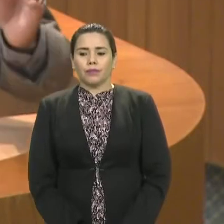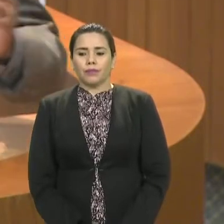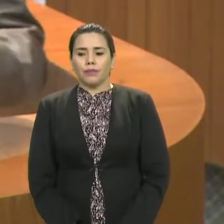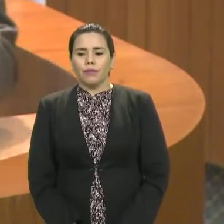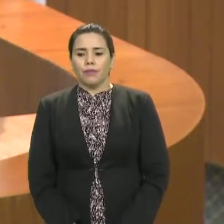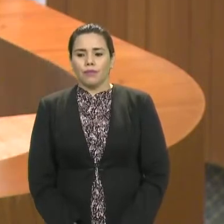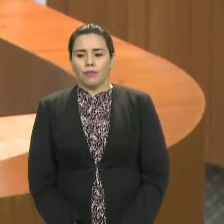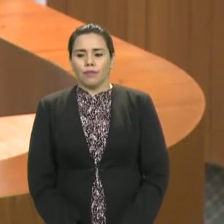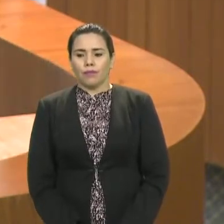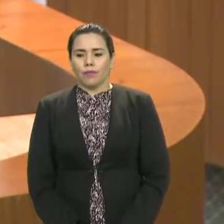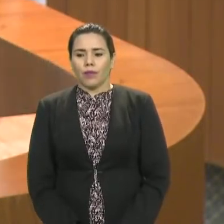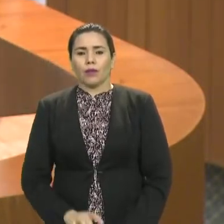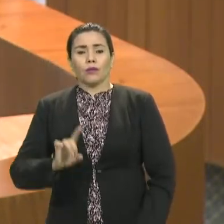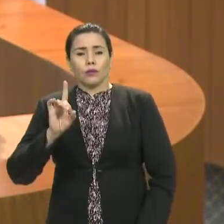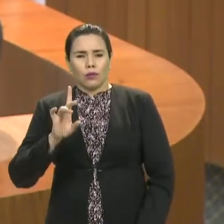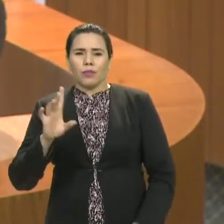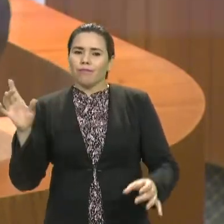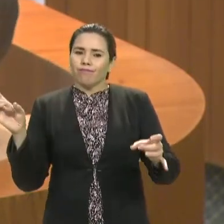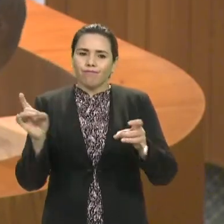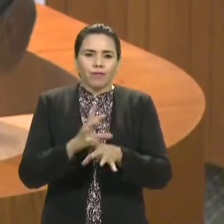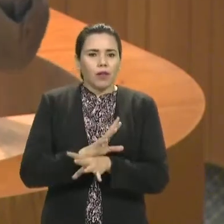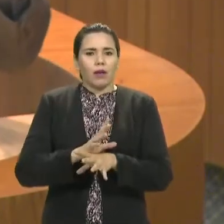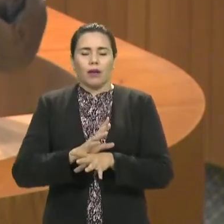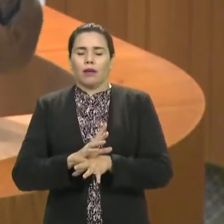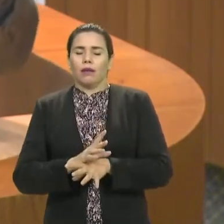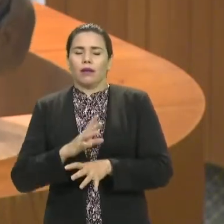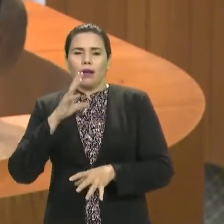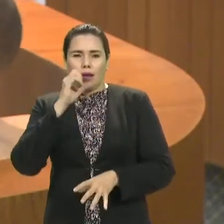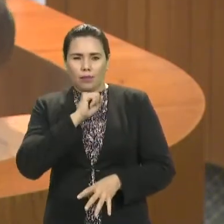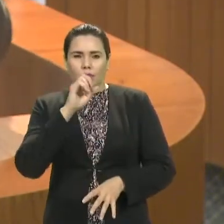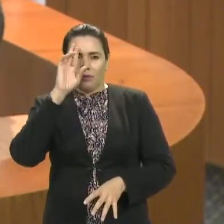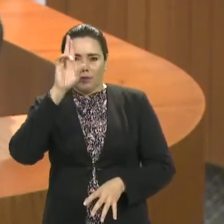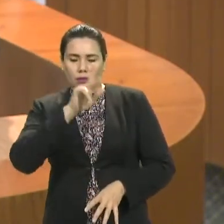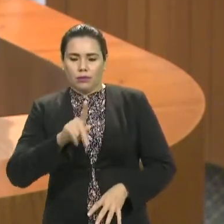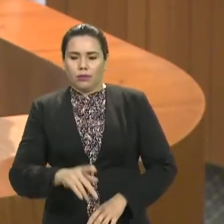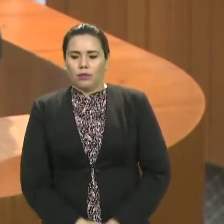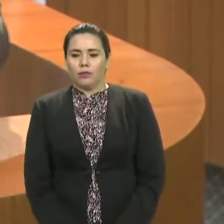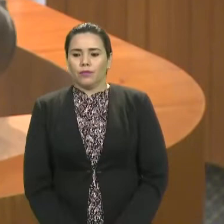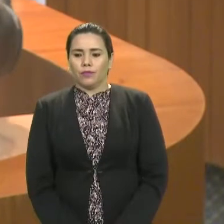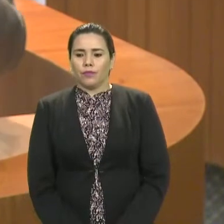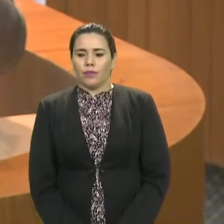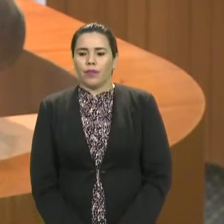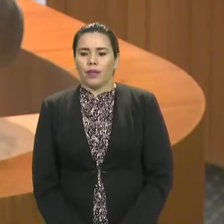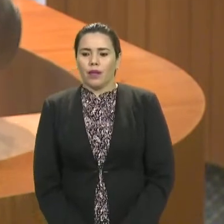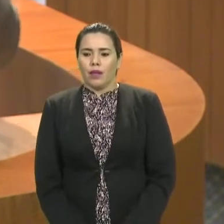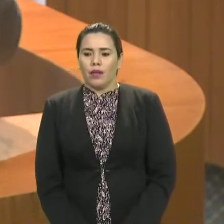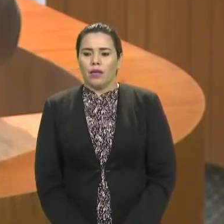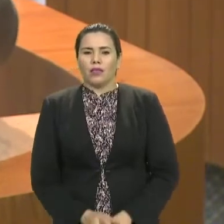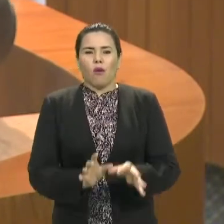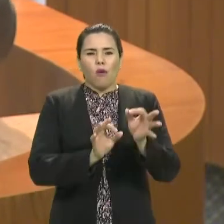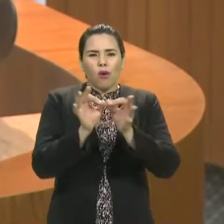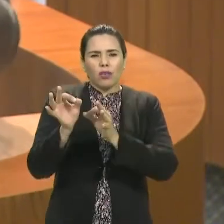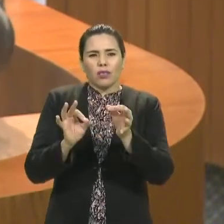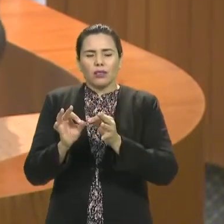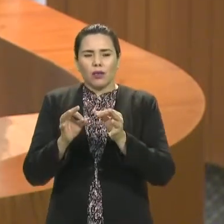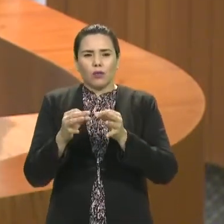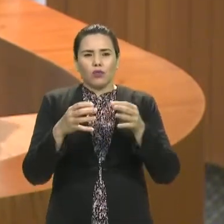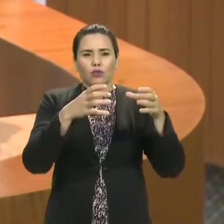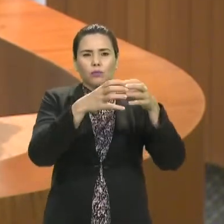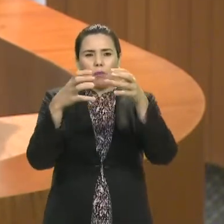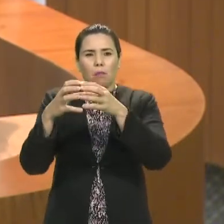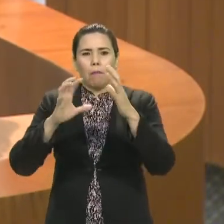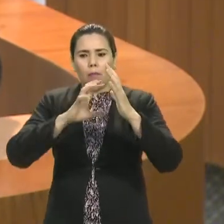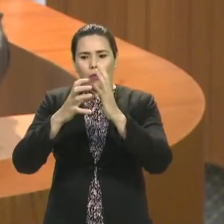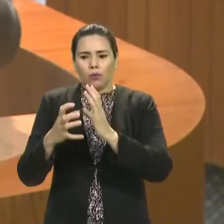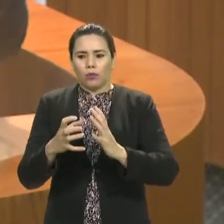Concluindo de vez, senhor presidente. Esse bloco, essa formação de bloco, ela só pode valer para a legislatura subsequente, porque